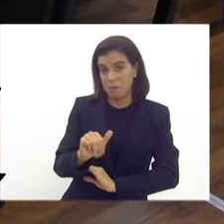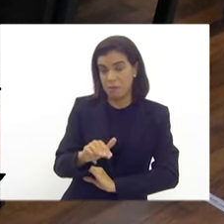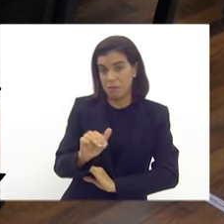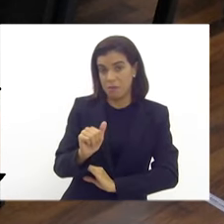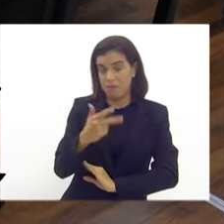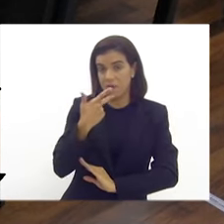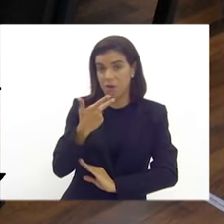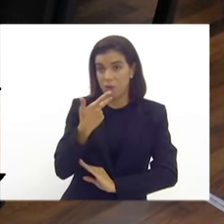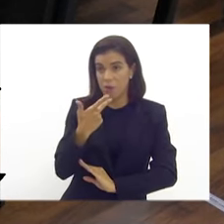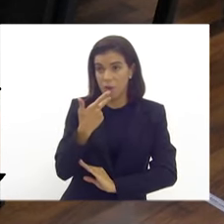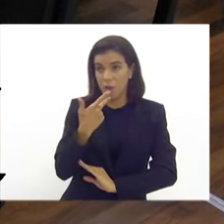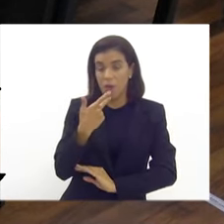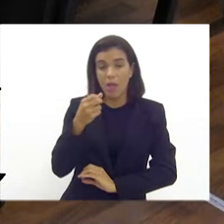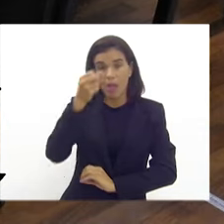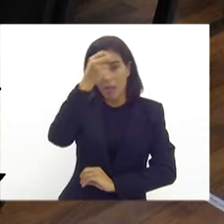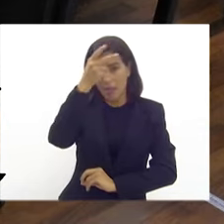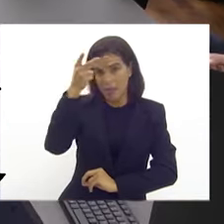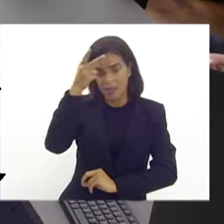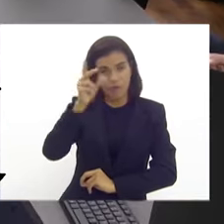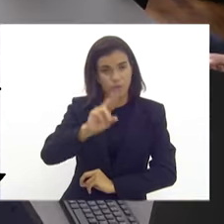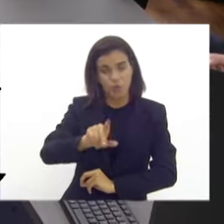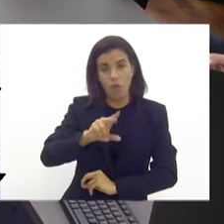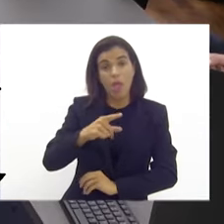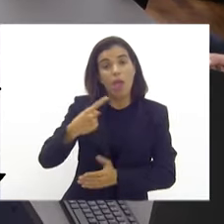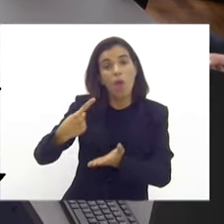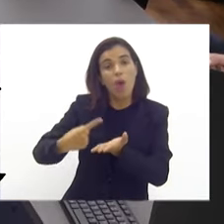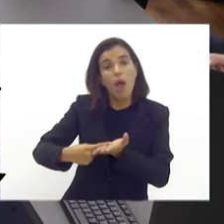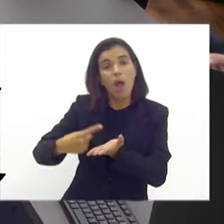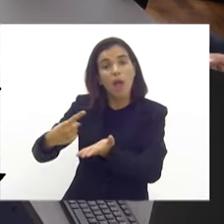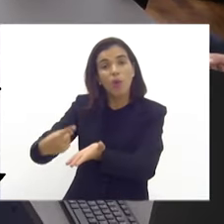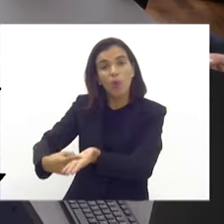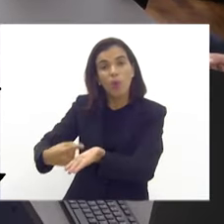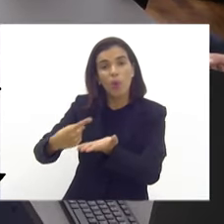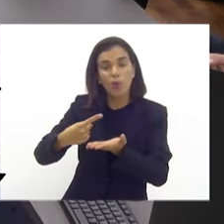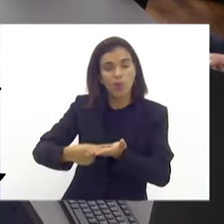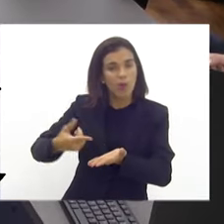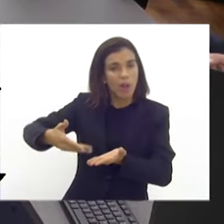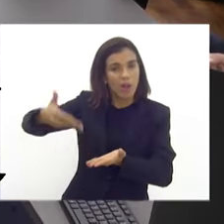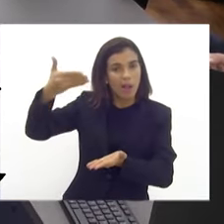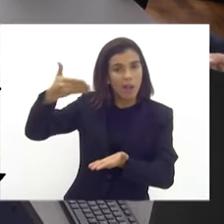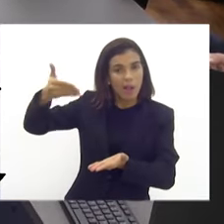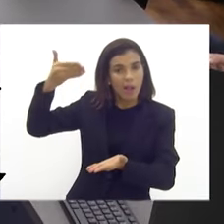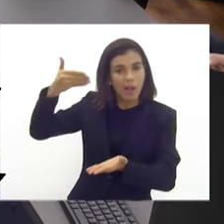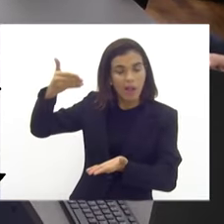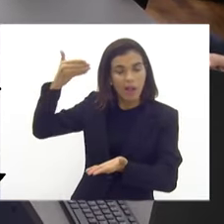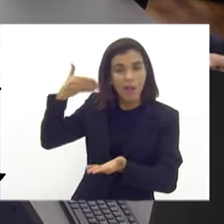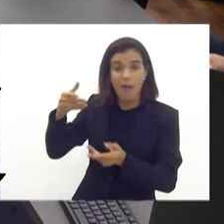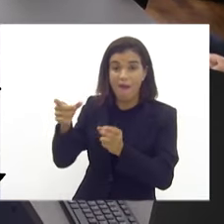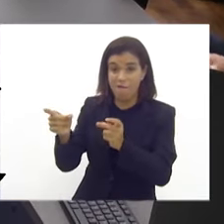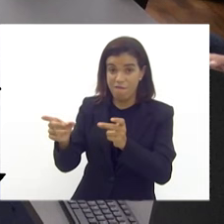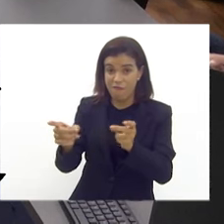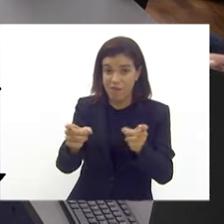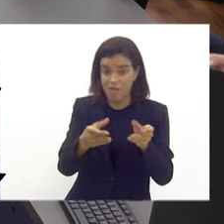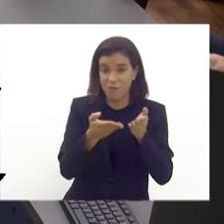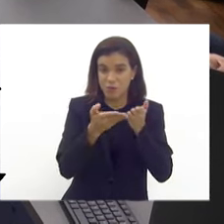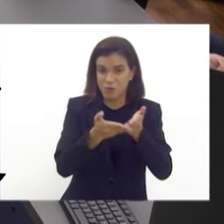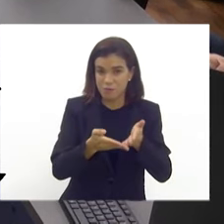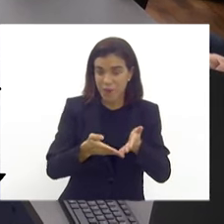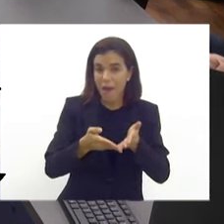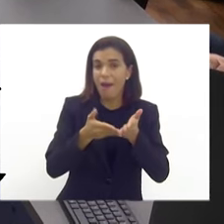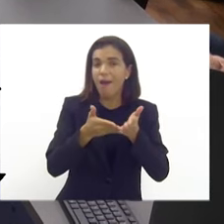não que a a Prefeitura não é a Prefeitura se for um acordo lá atrás que foi feito a venda dessas embarcações a